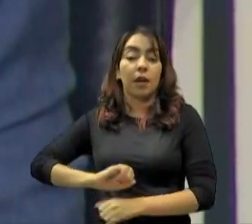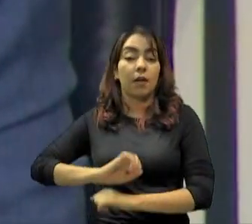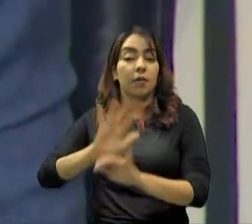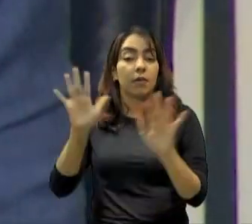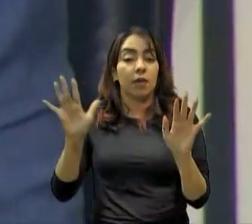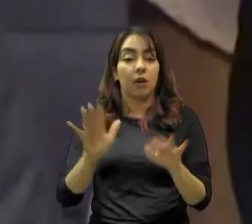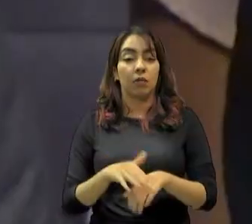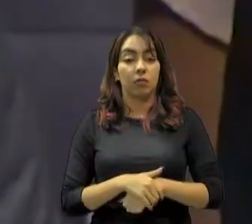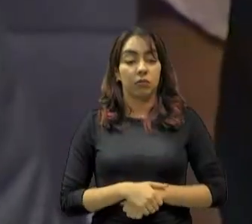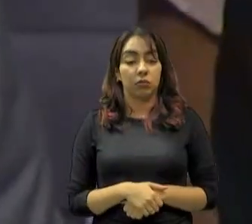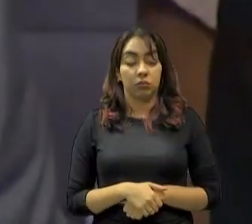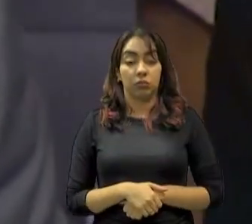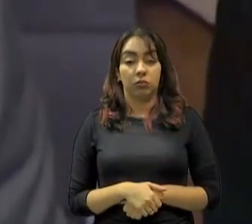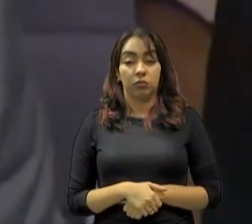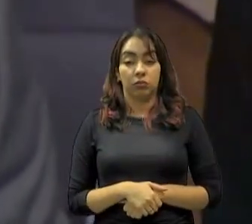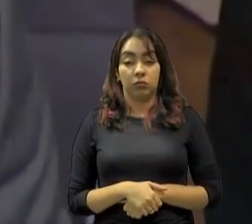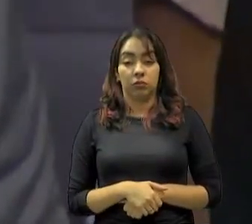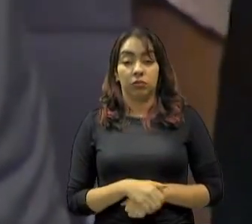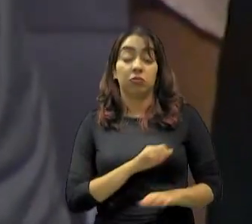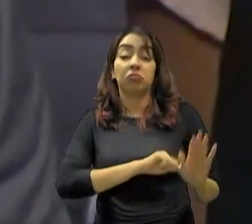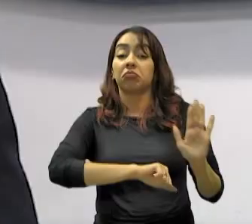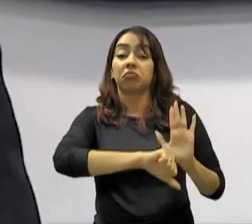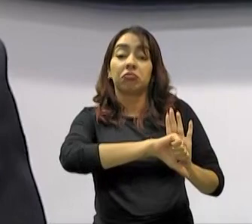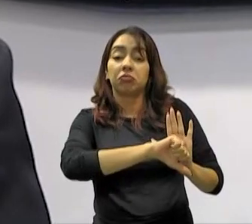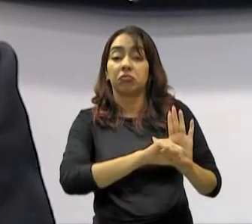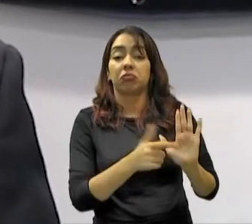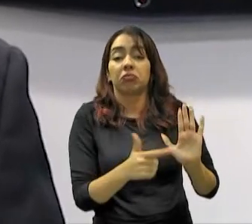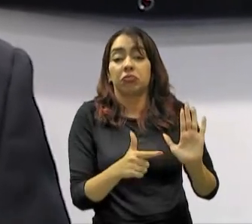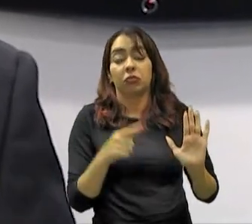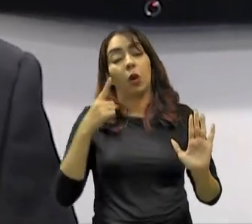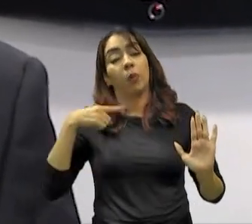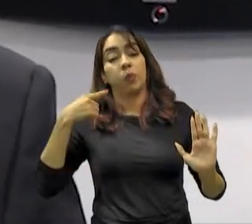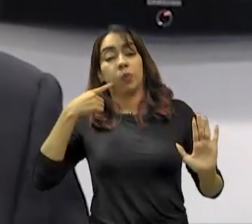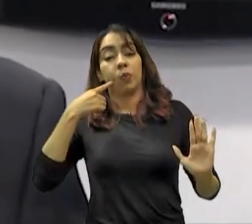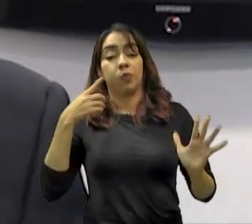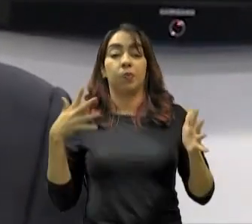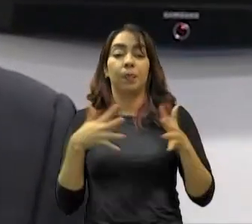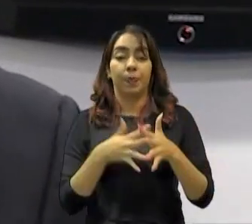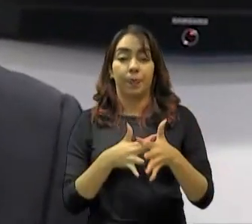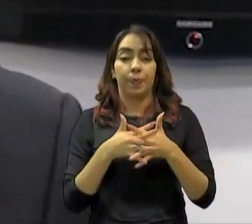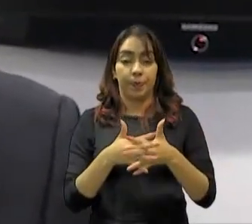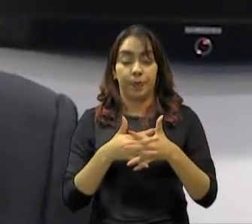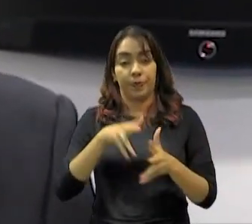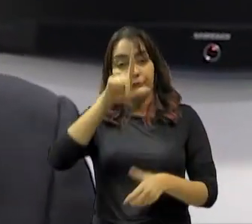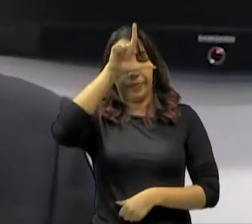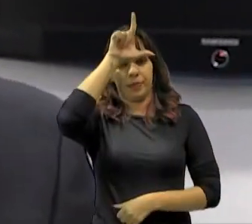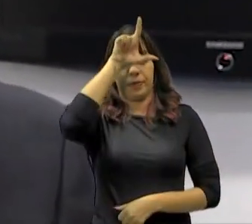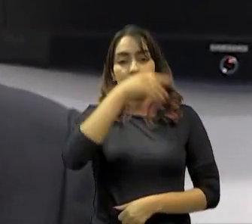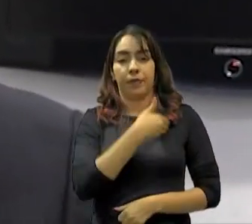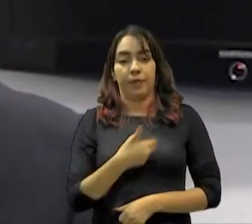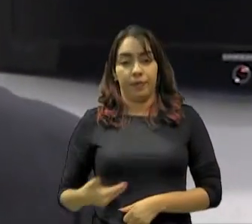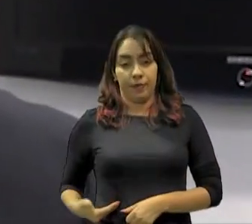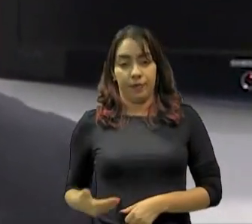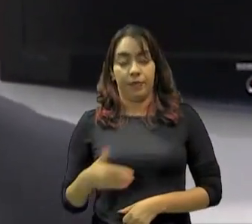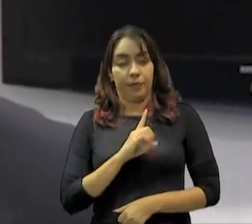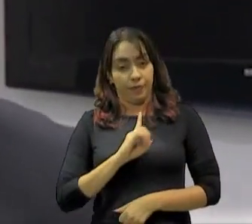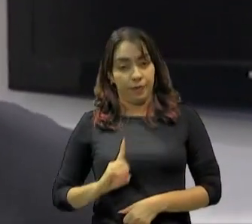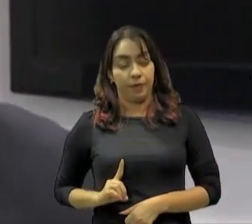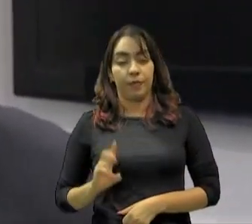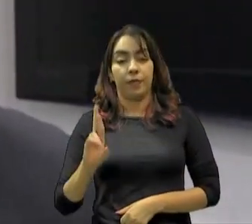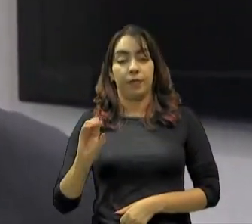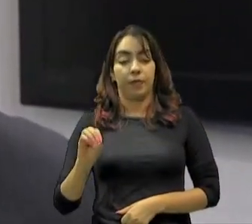ser aplicada, gerando insegurança jurídica. O líder do governo, deputado Romeu Aldighieri, explica que a intenção